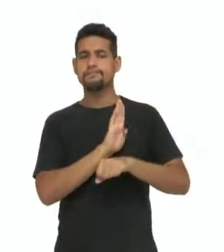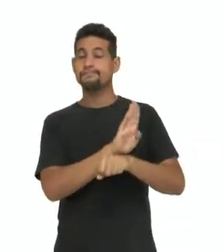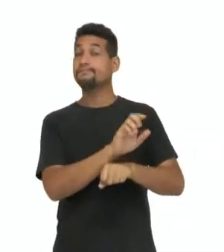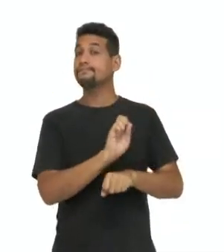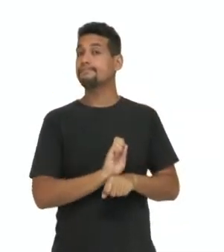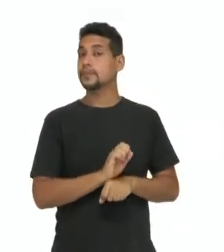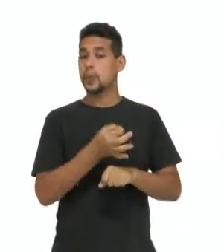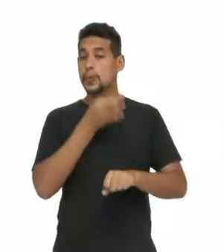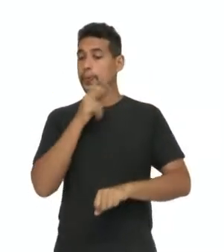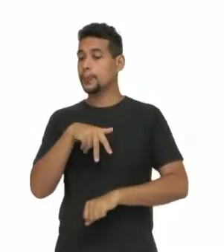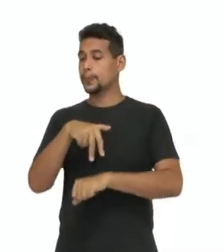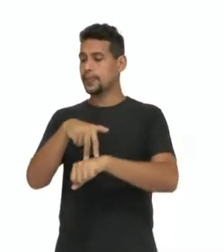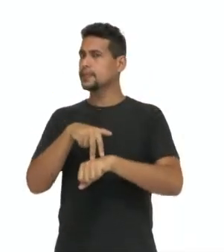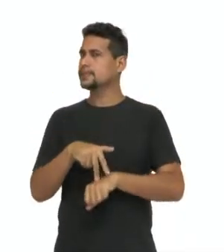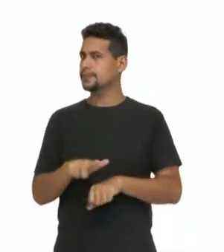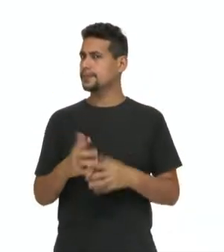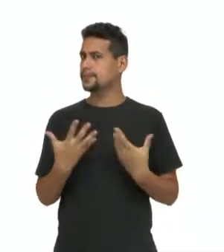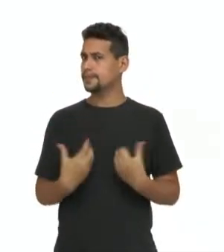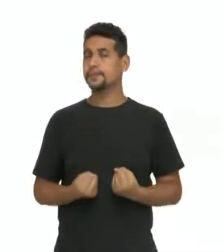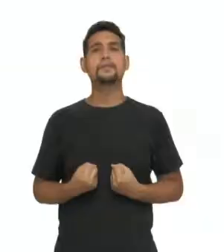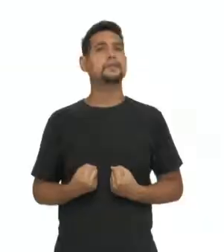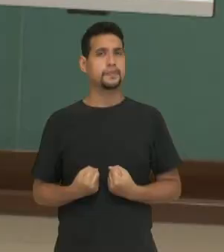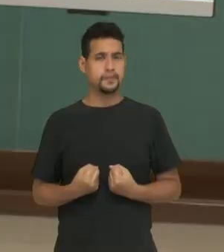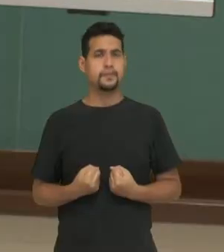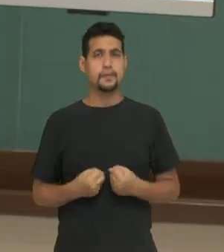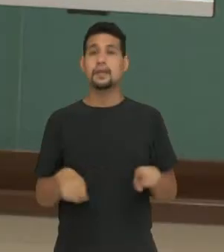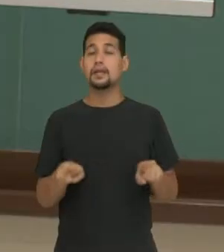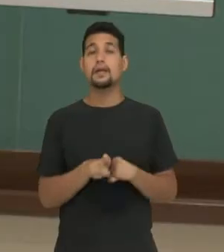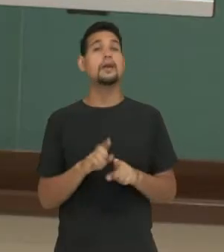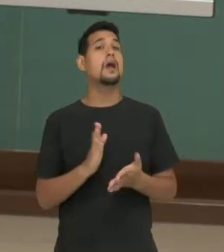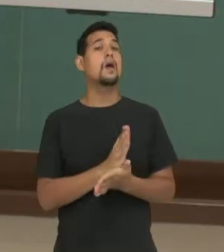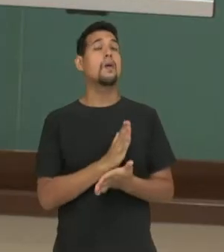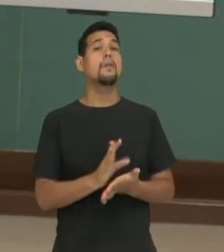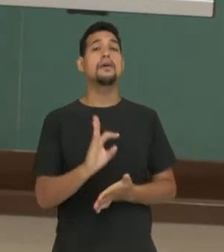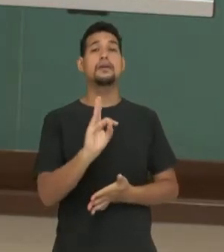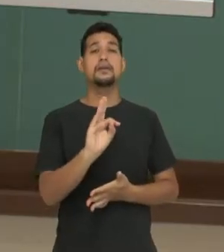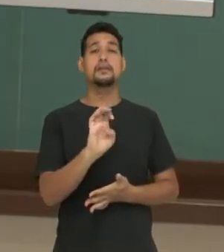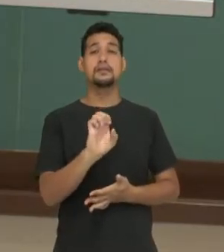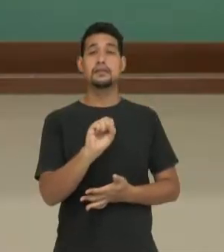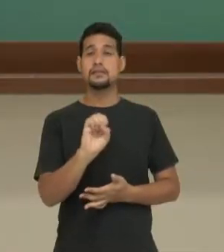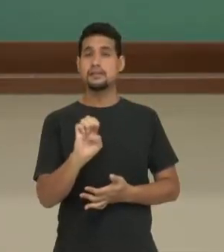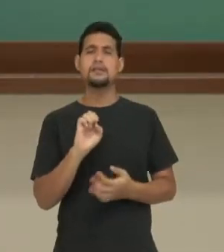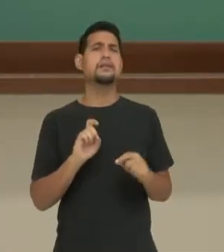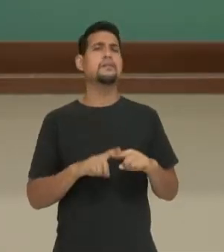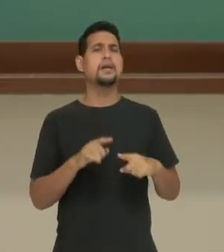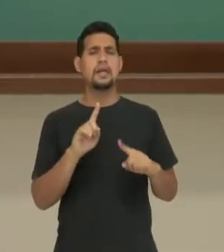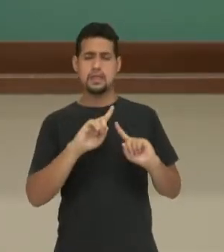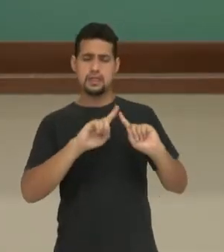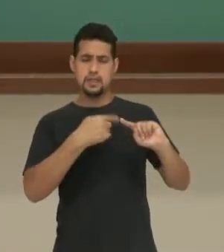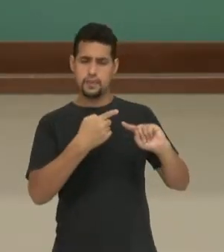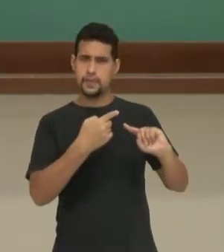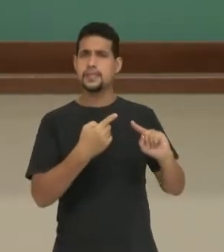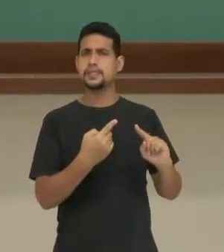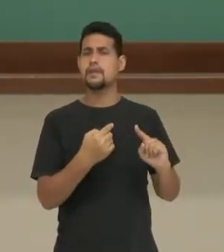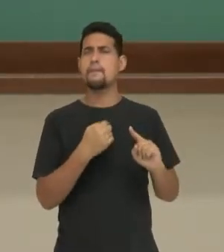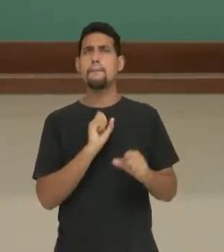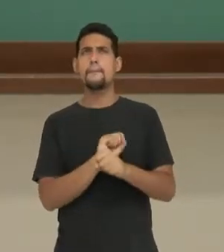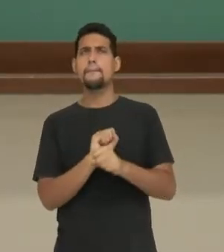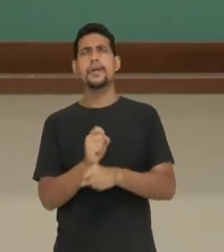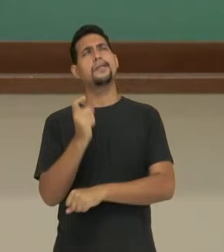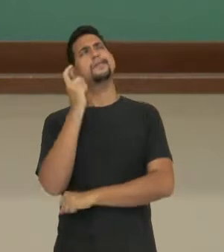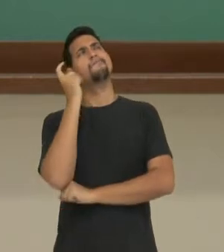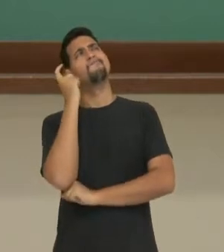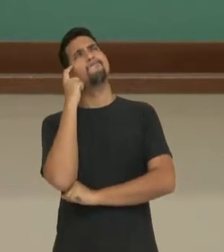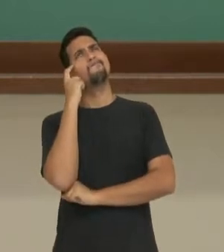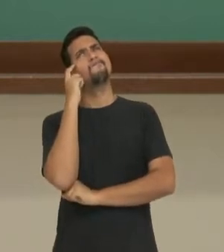uma posição assumida, ou seja, de uma tese. Certo? Então, a partir do momento que eu vou pensar,